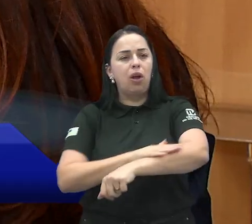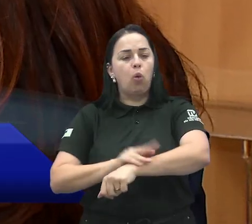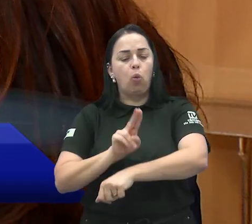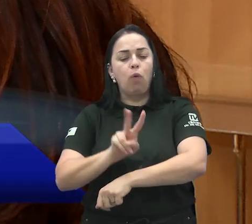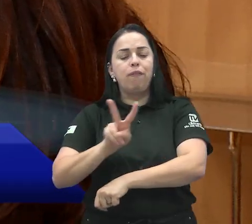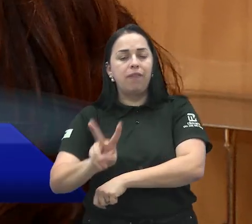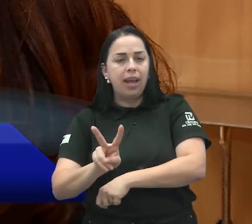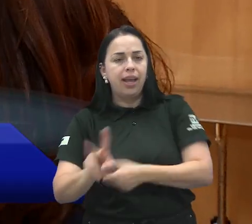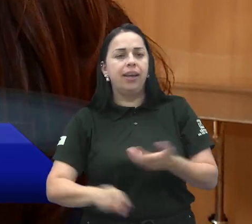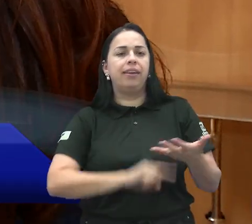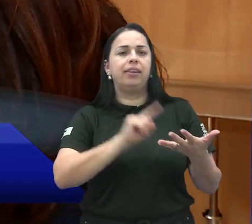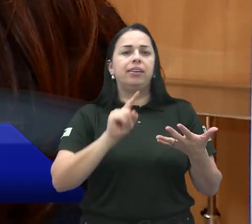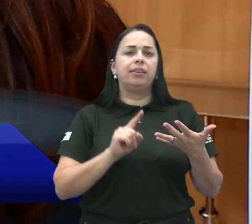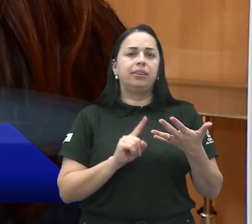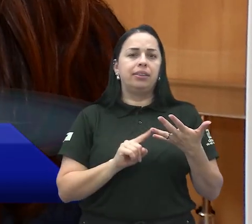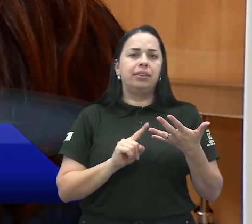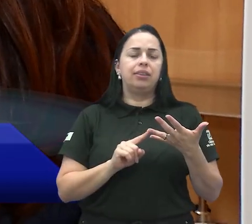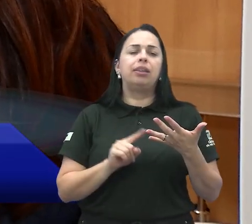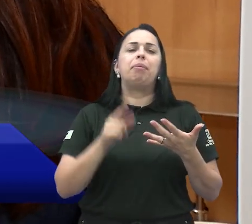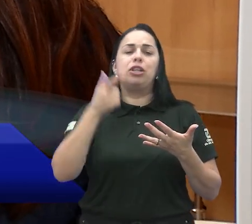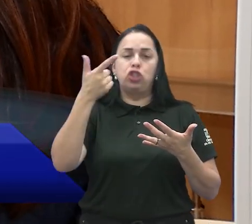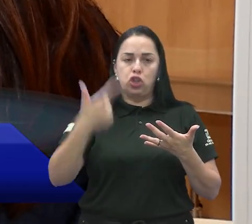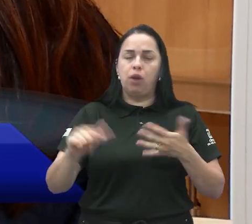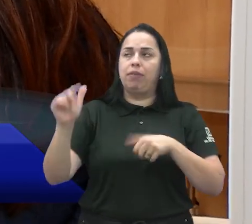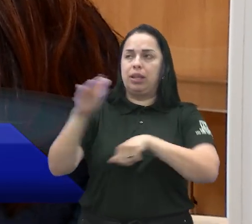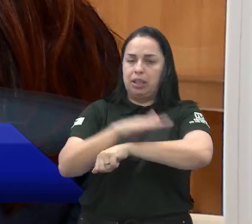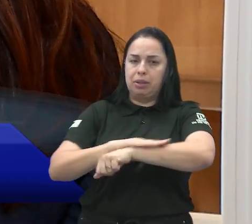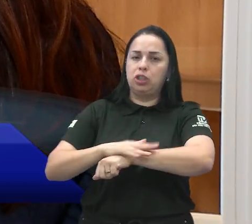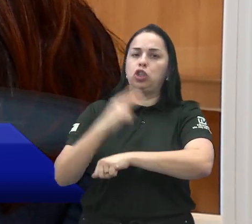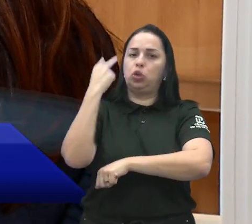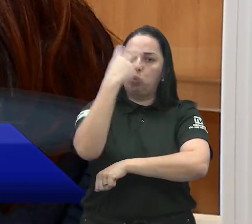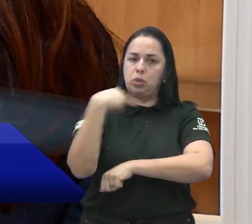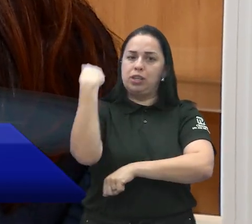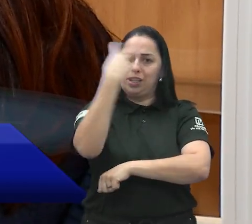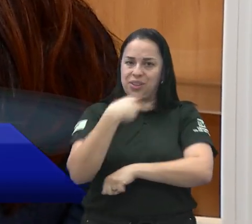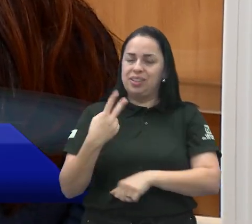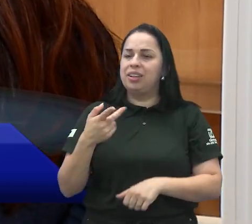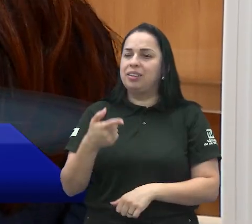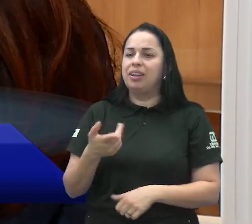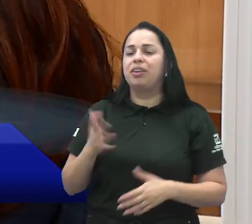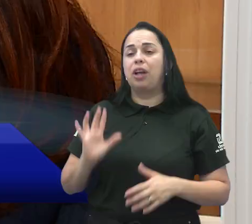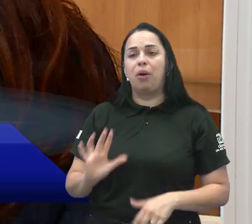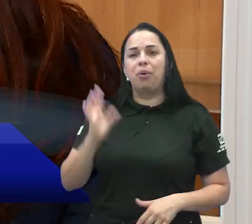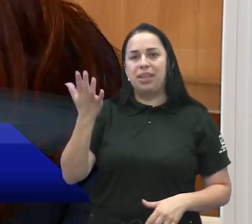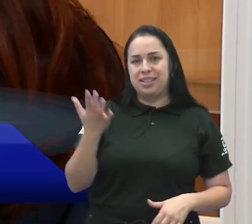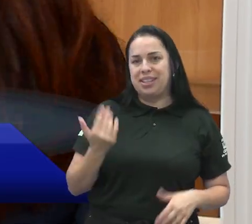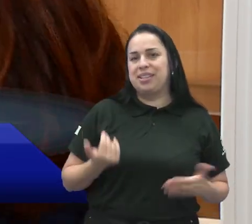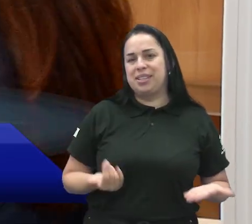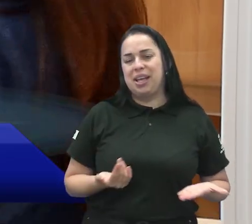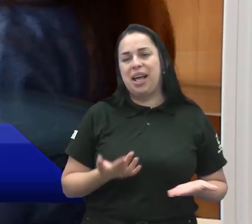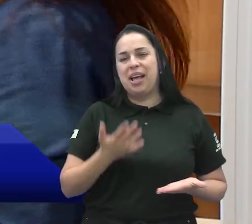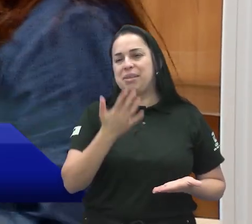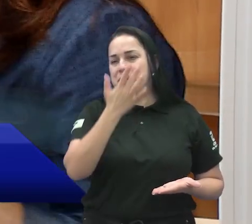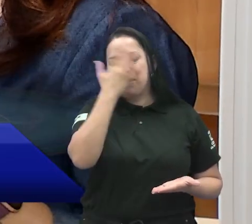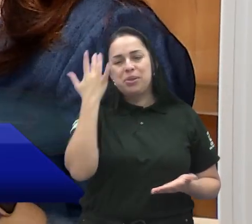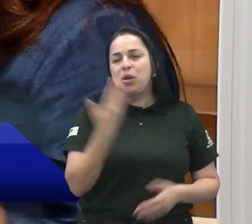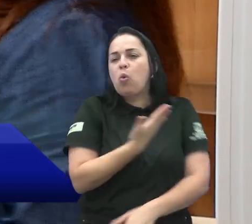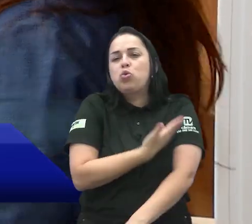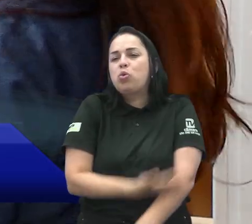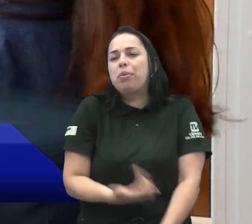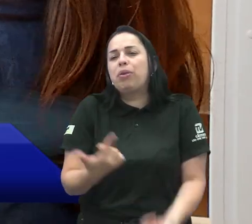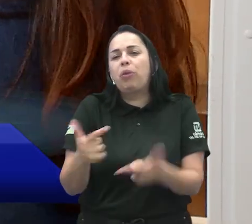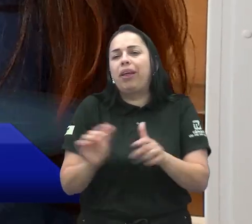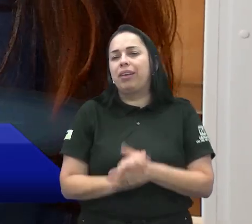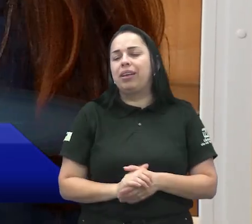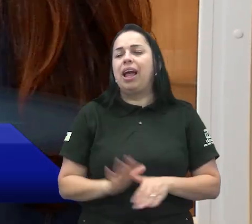de proteções UV, além de reaplicar esse filtro a cada 2 horas. Eu acho que é uma coisa que acontece muito, né, doutora? As pessoas